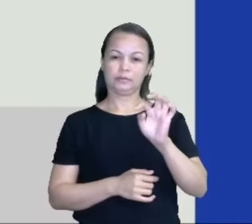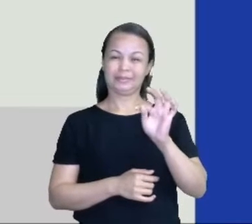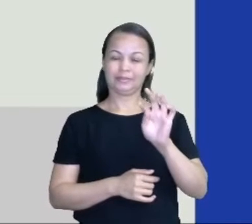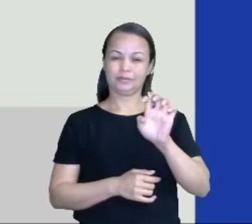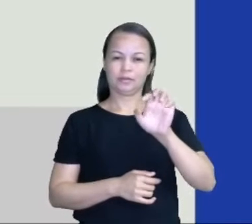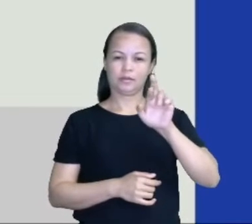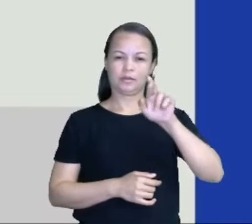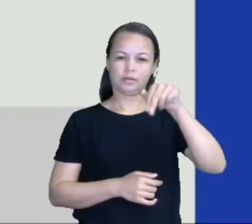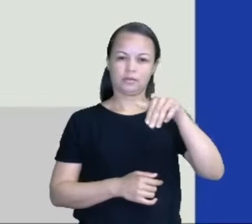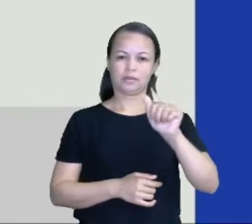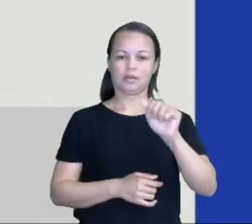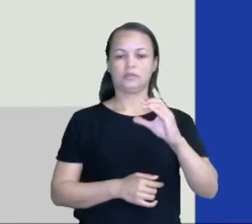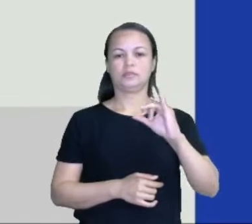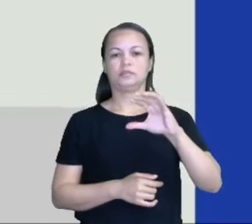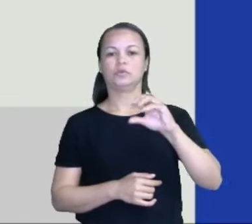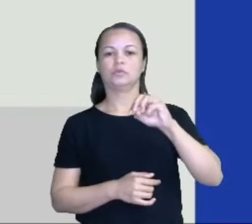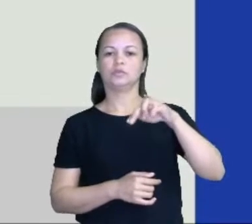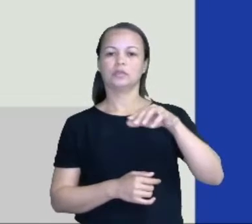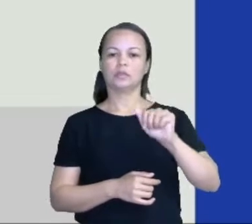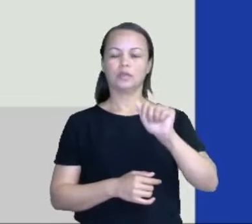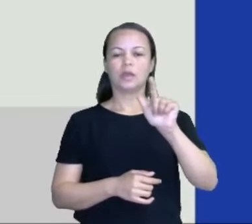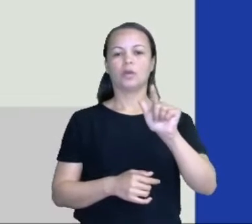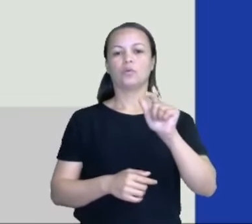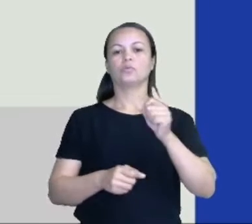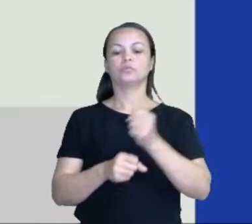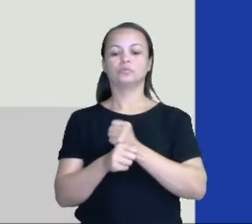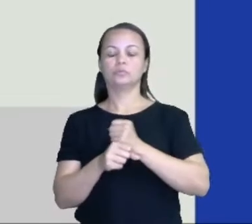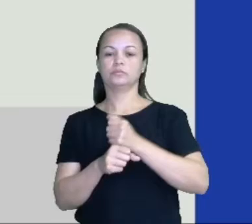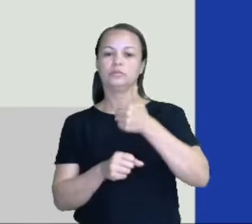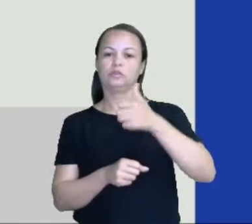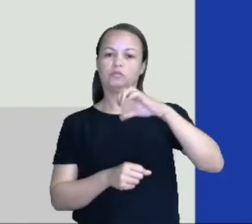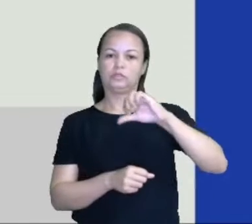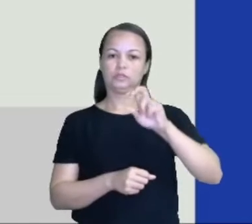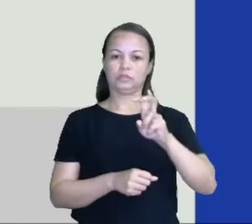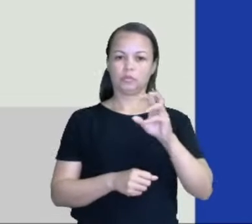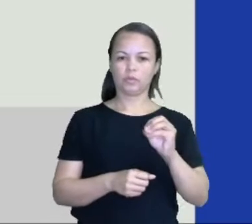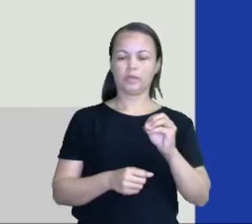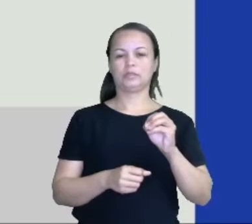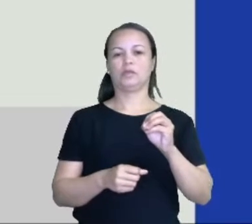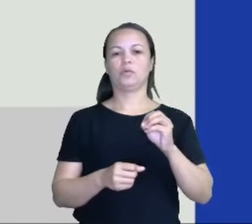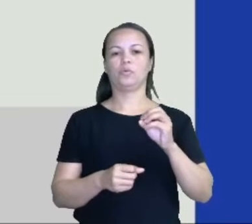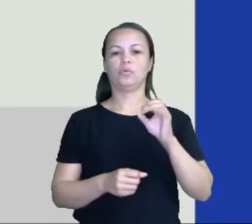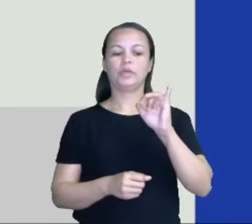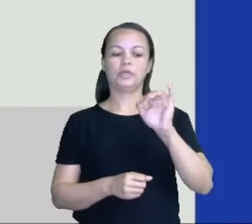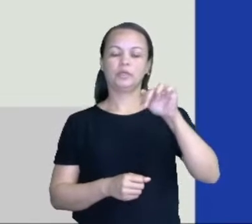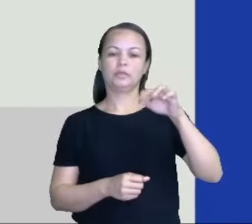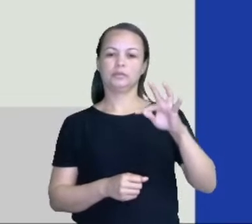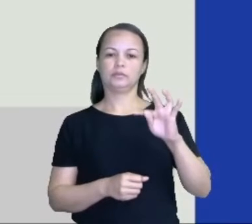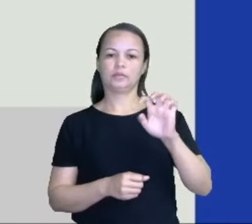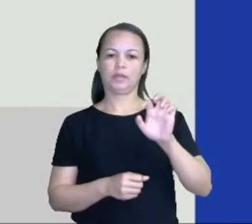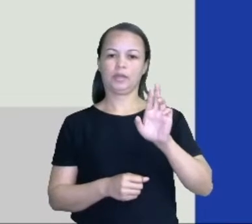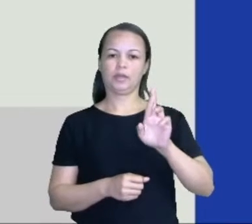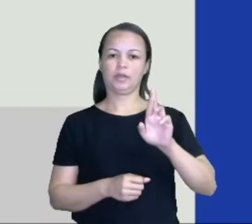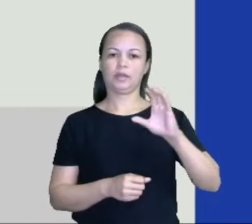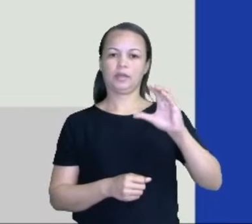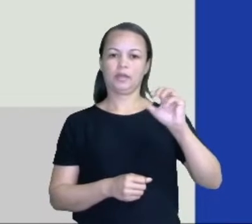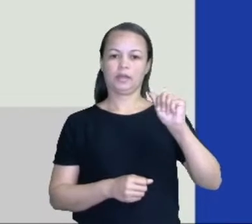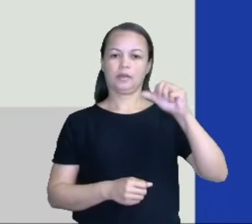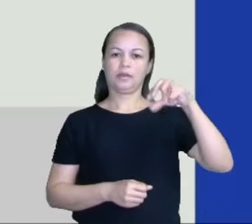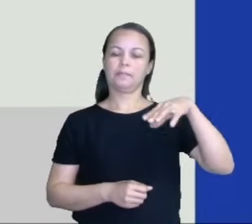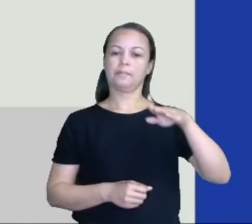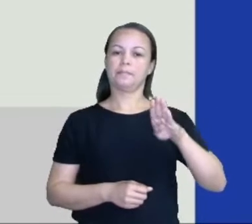a OMC, em 1950, o intercâmbio comercial mundial era de 64 bilhões de